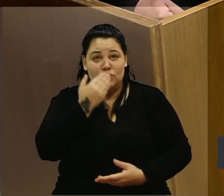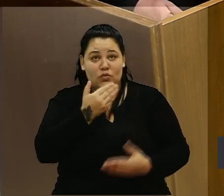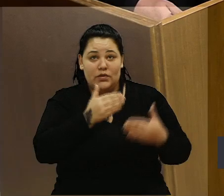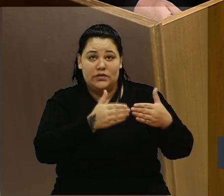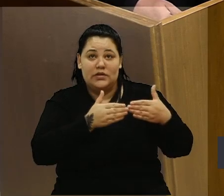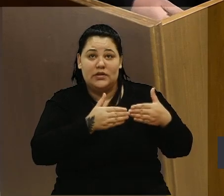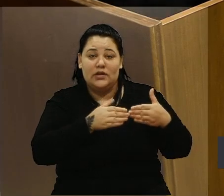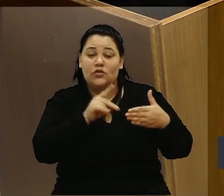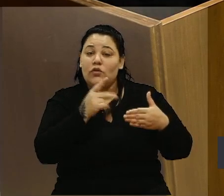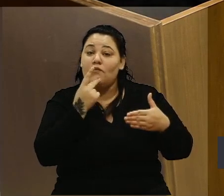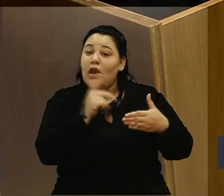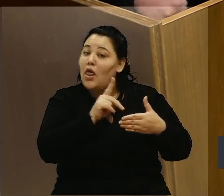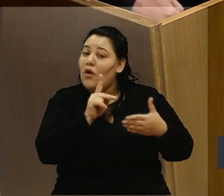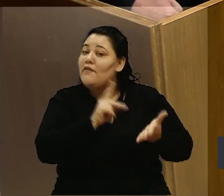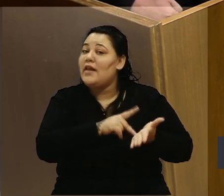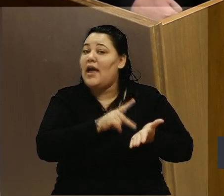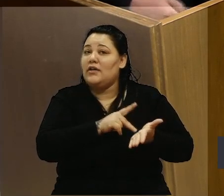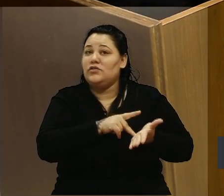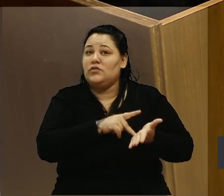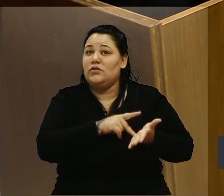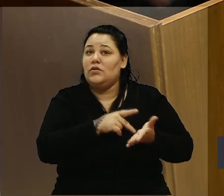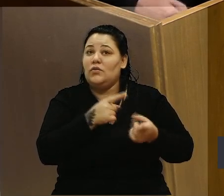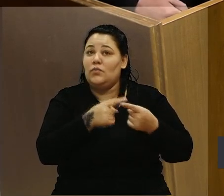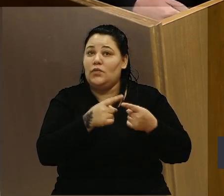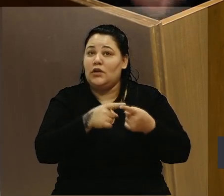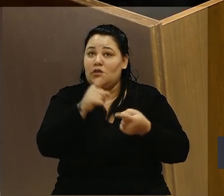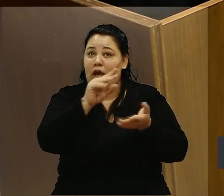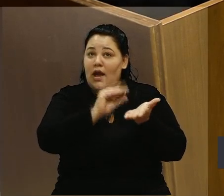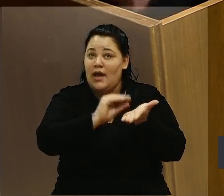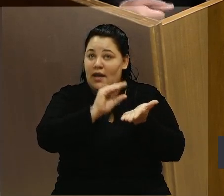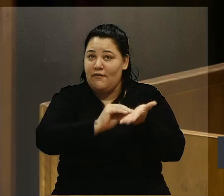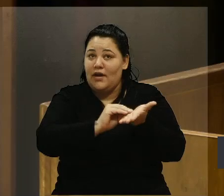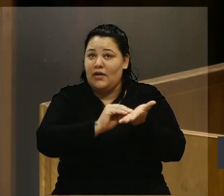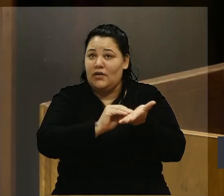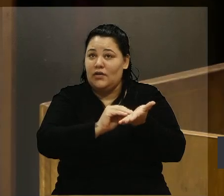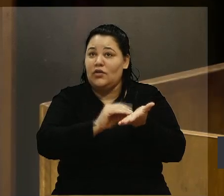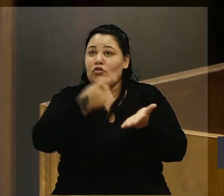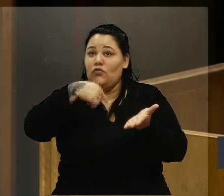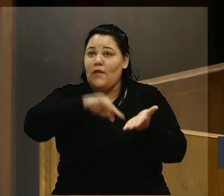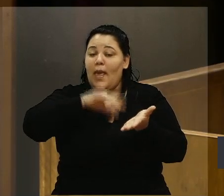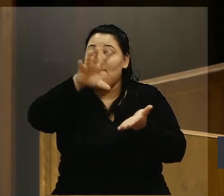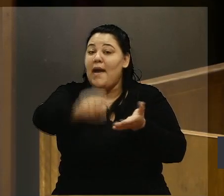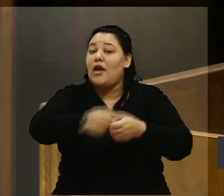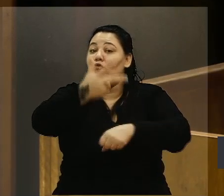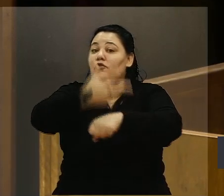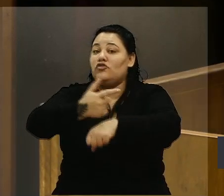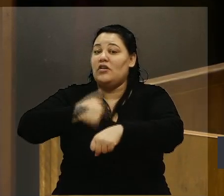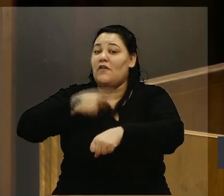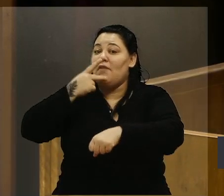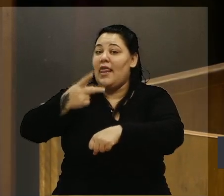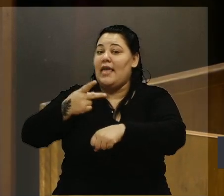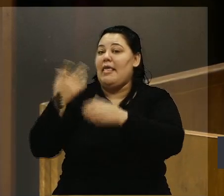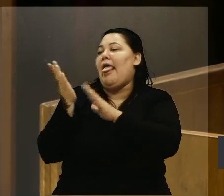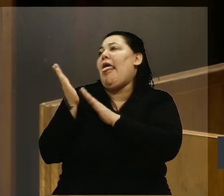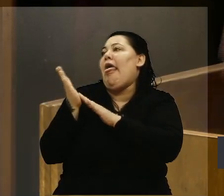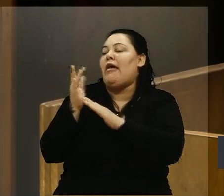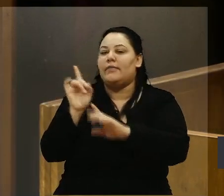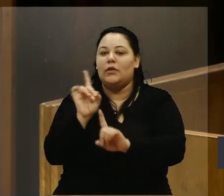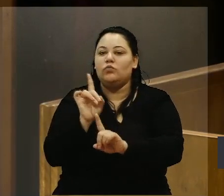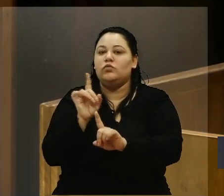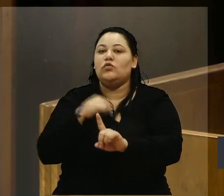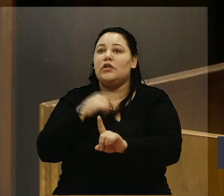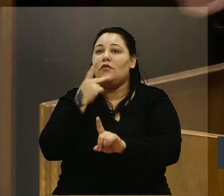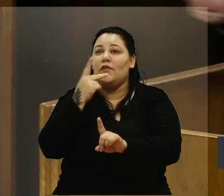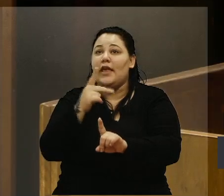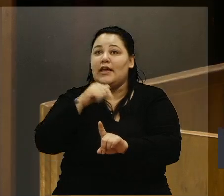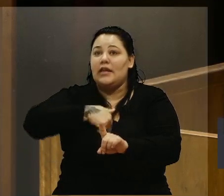estava condizendo com a verdade aqui. Já que o senhor disse que está gravado nos anais, o senhor pega o vídeo onde eu rasguei elogios. O que eu falei, eu vou restabelecer a verdade aqui, é que